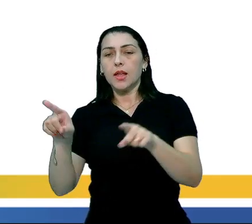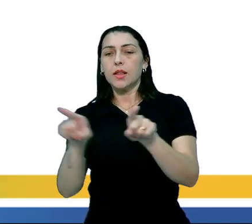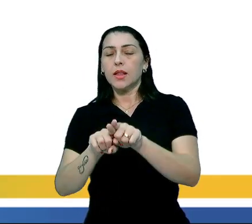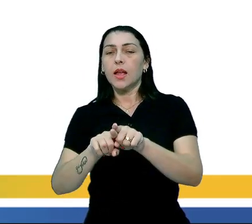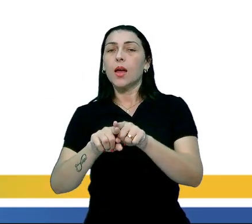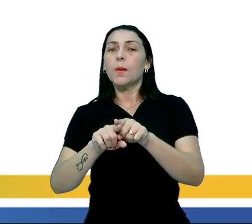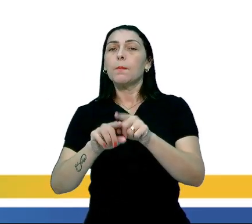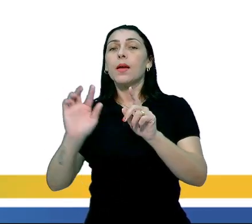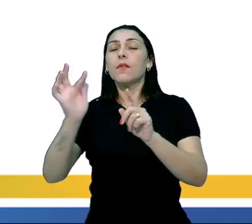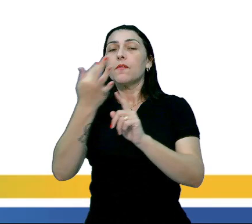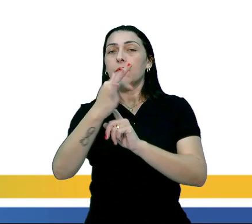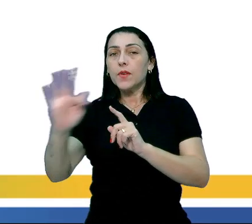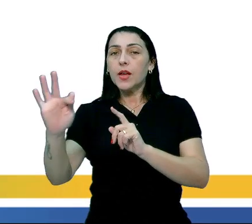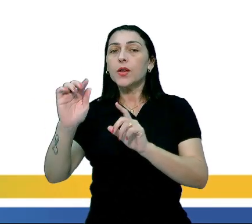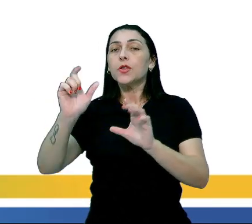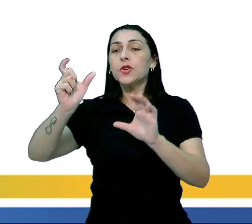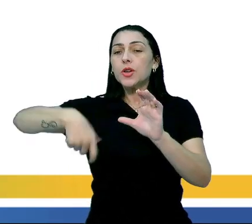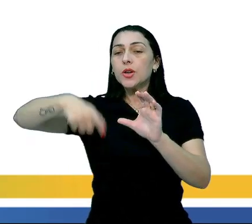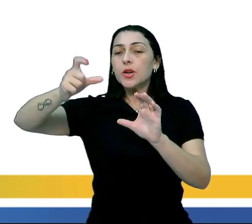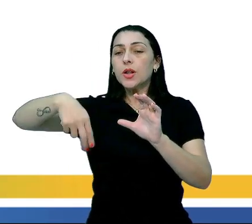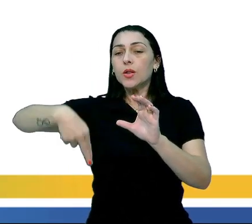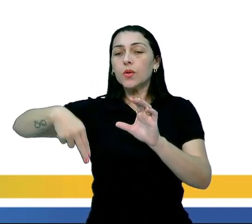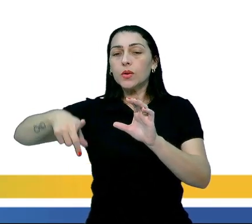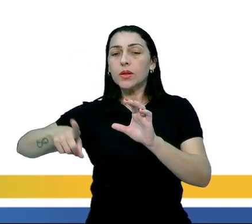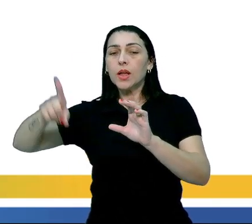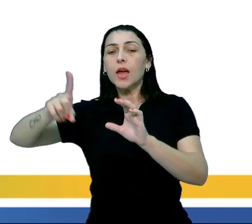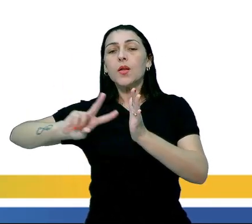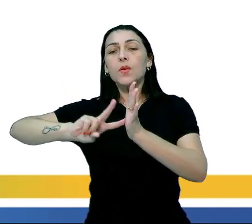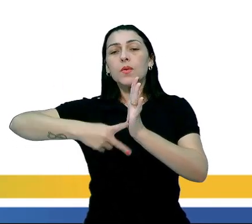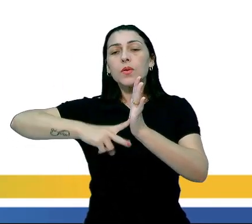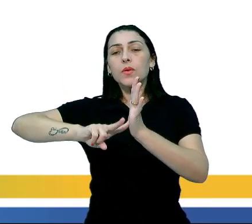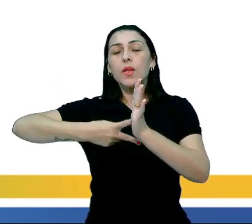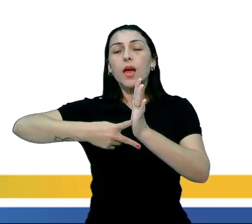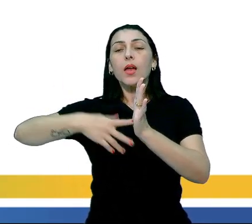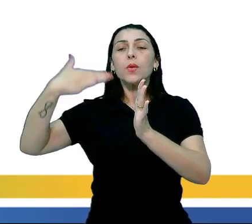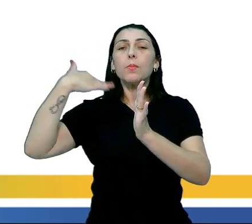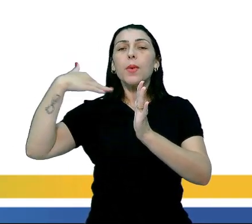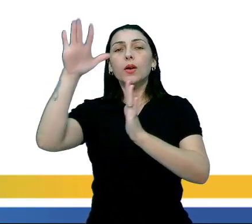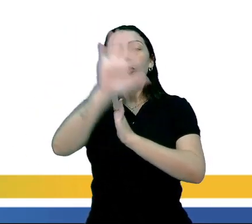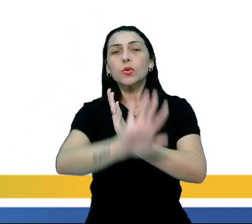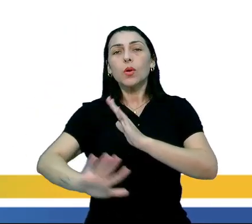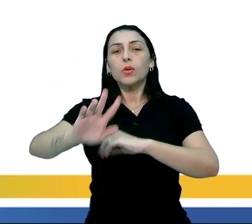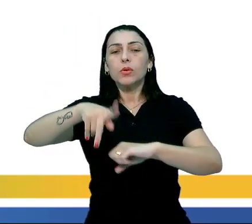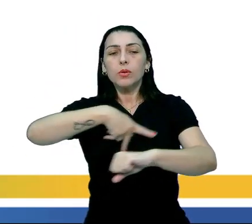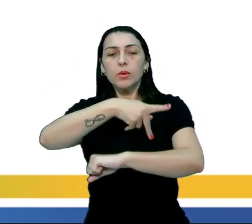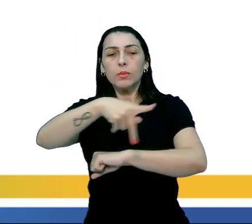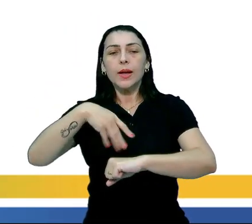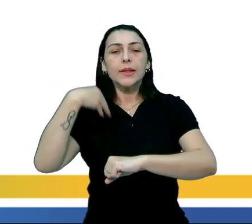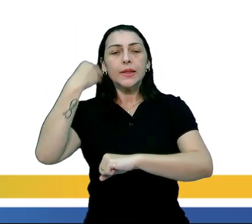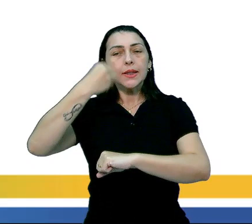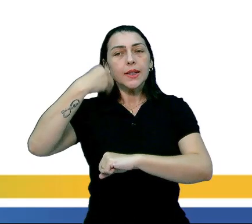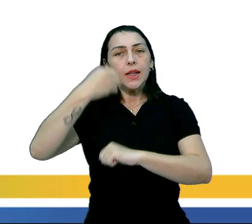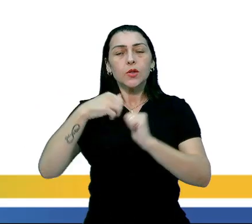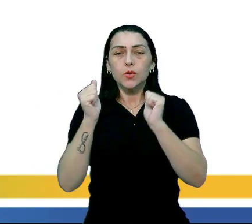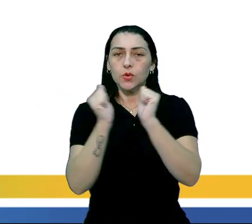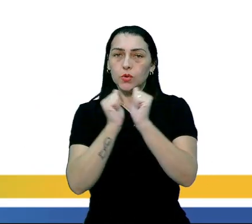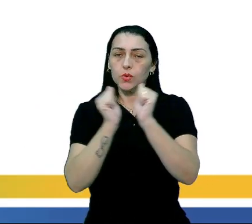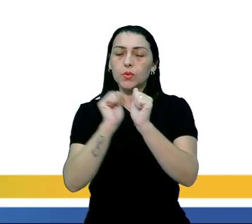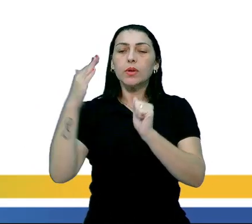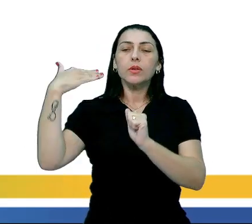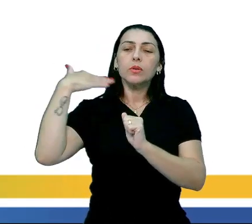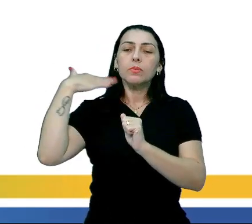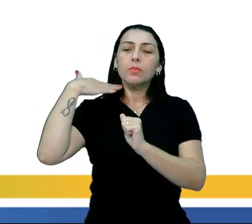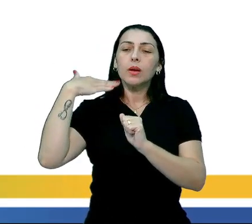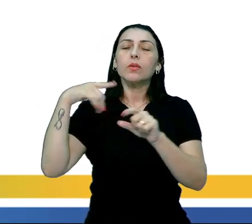em Empresas de Crédito do Nordeste e os sindicatos de bancários de todo o país, vem tentando, junto aos